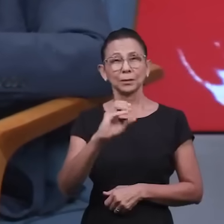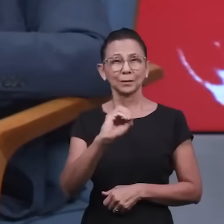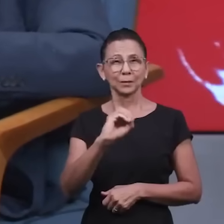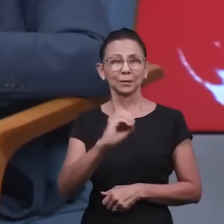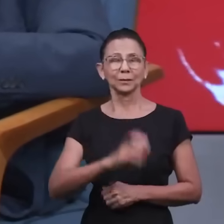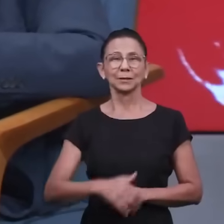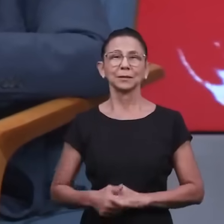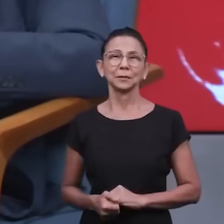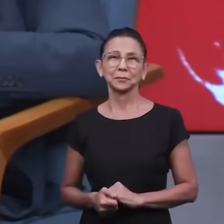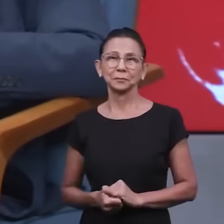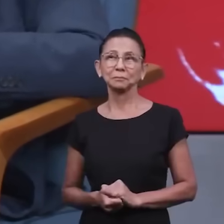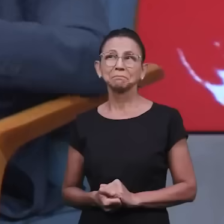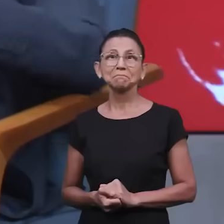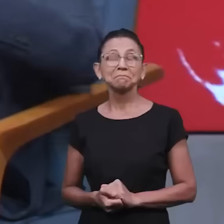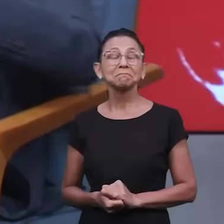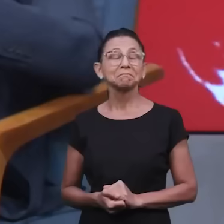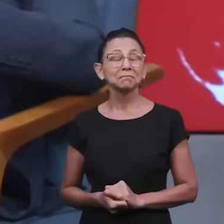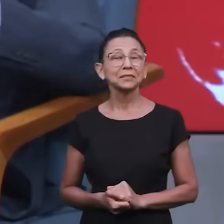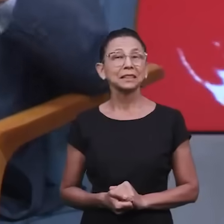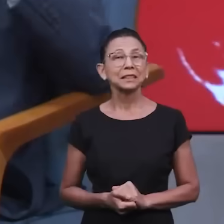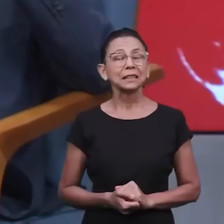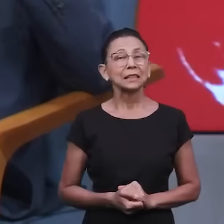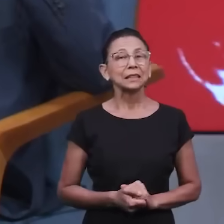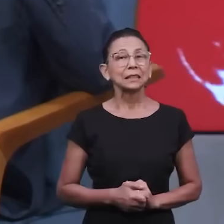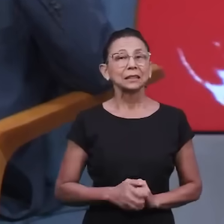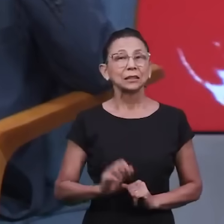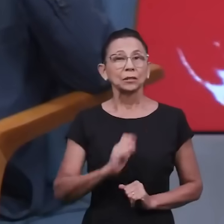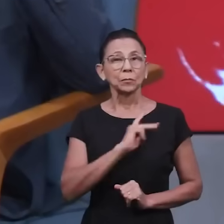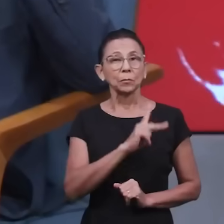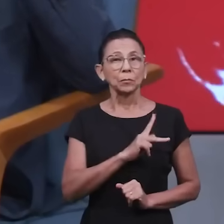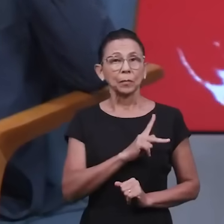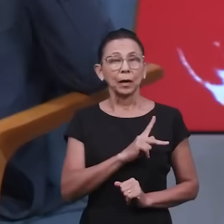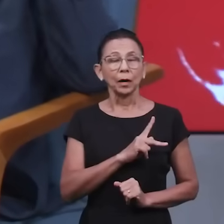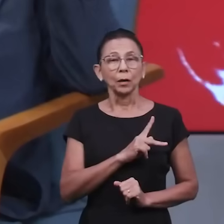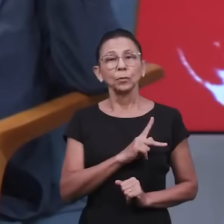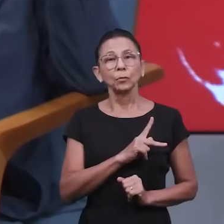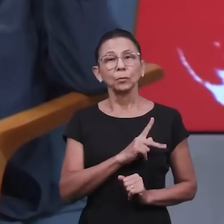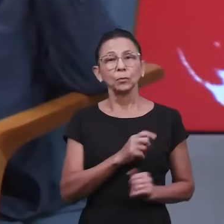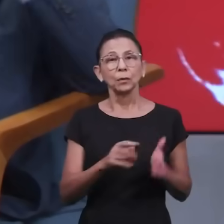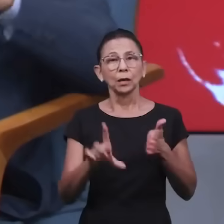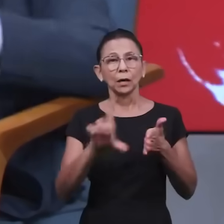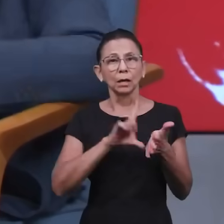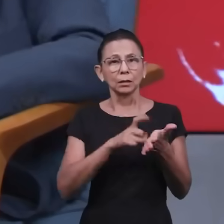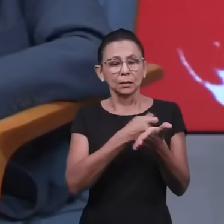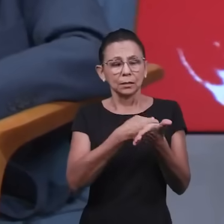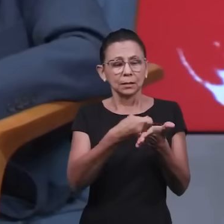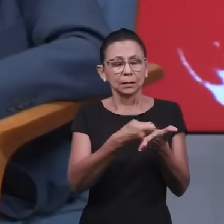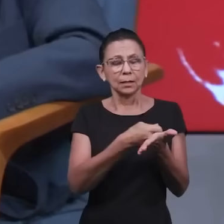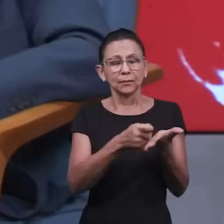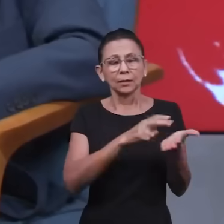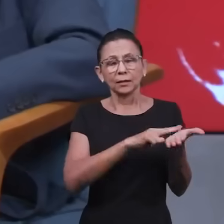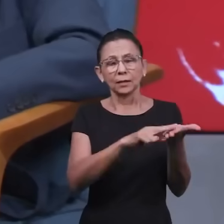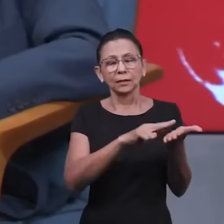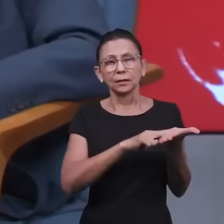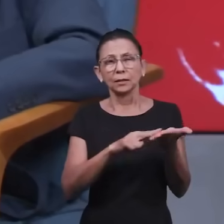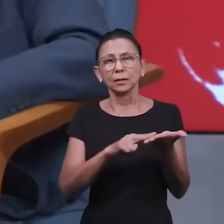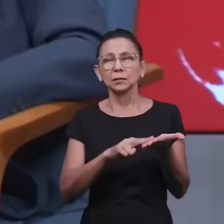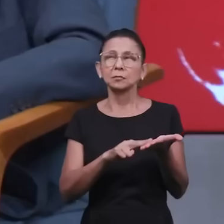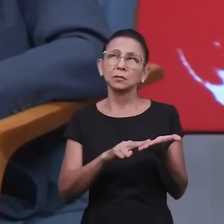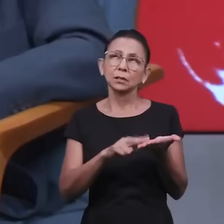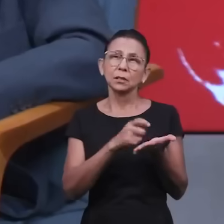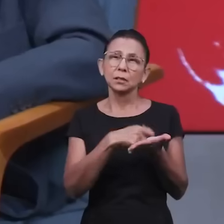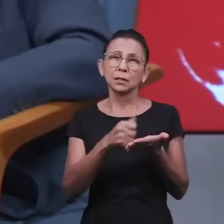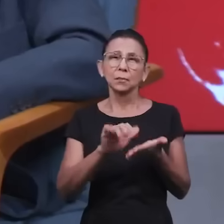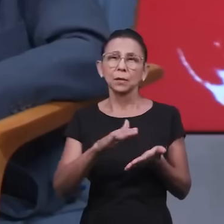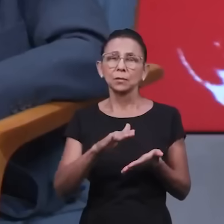70. Interessante. Depois das cartas de Paulo. Paulo começa a escrever as cartas antes. Paulo começa a escrever as cartas